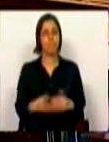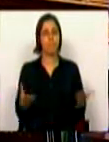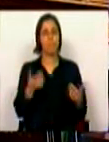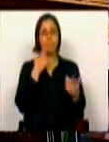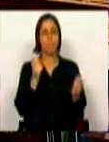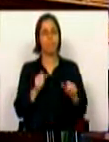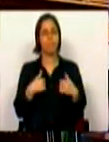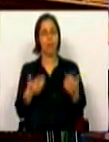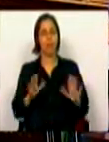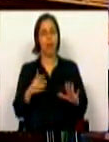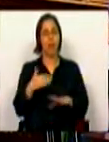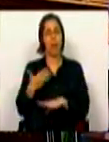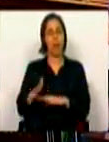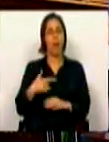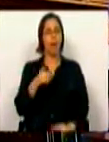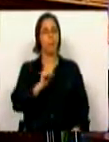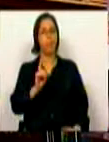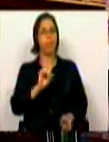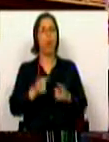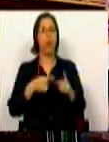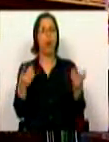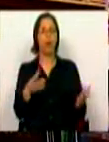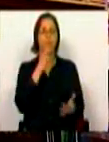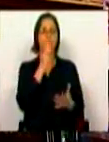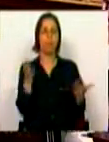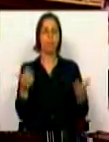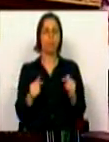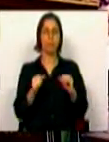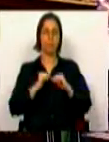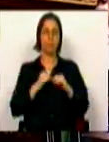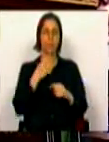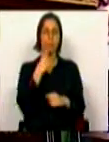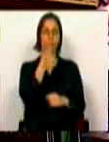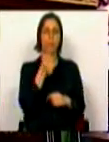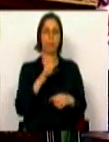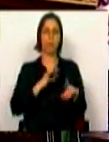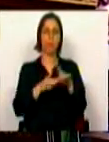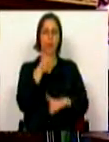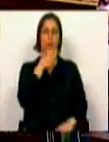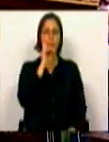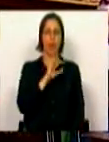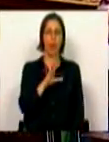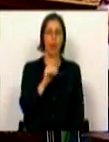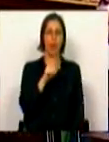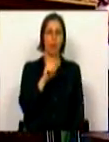não podemos deixar de lado também aquilo que é, e como disse na minha pergunta à Sra. Deputada Elisa